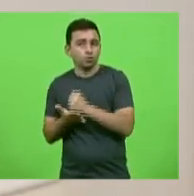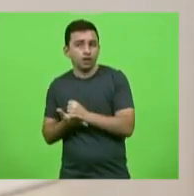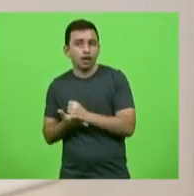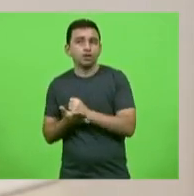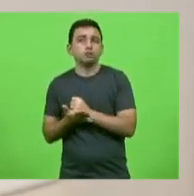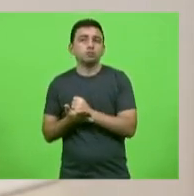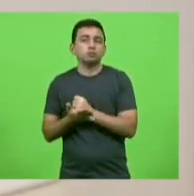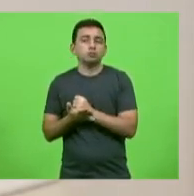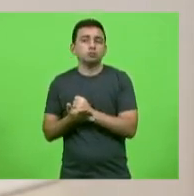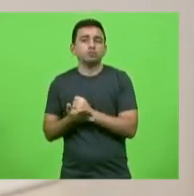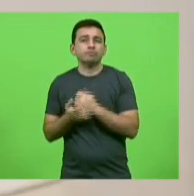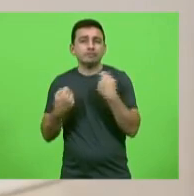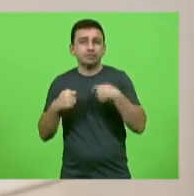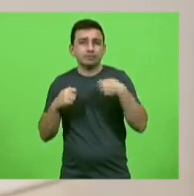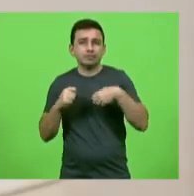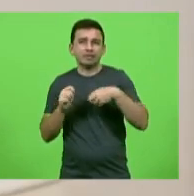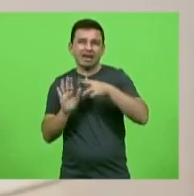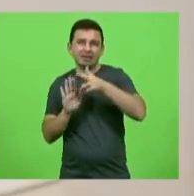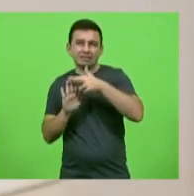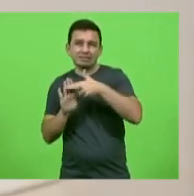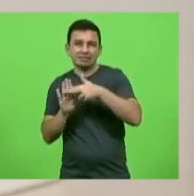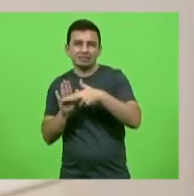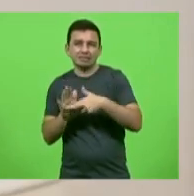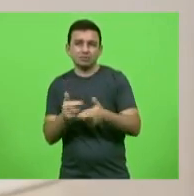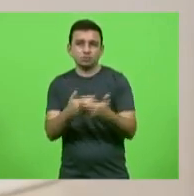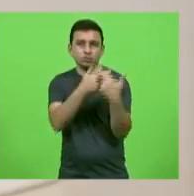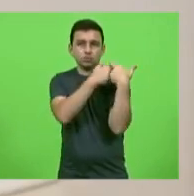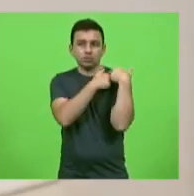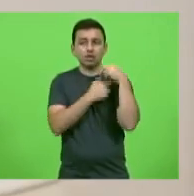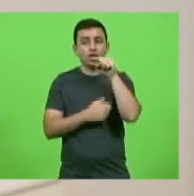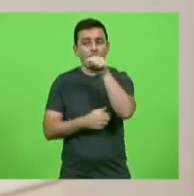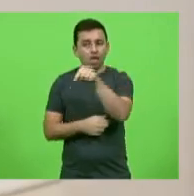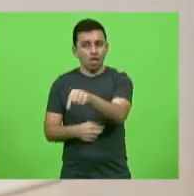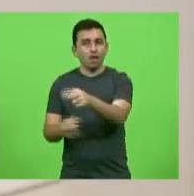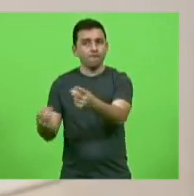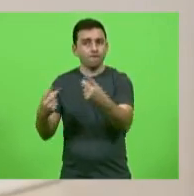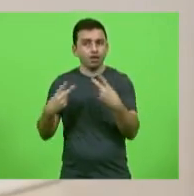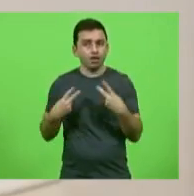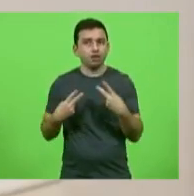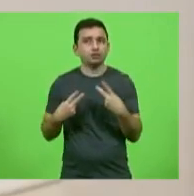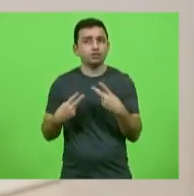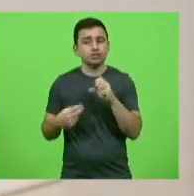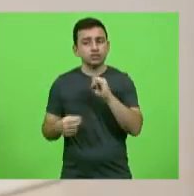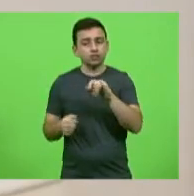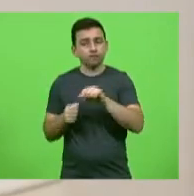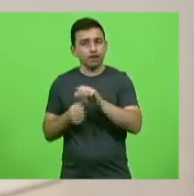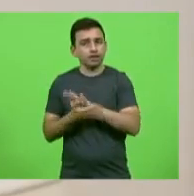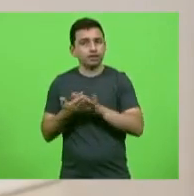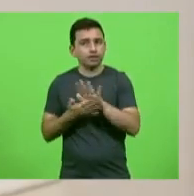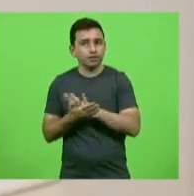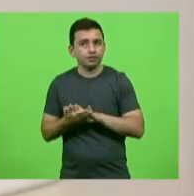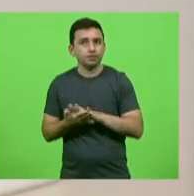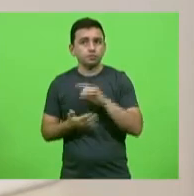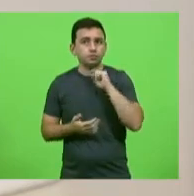conste cláusula que responsabiliza o fornecedor em caso de não execução do objeto. Fecha